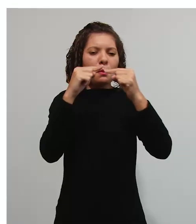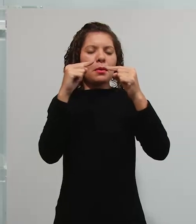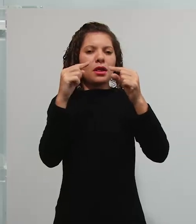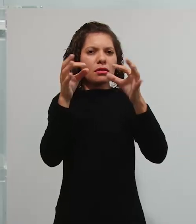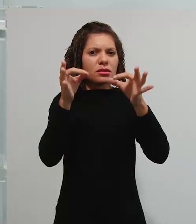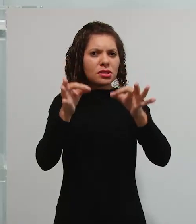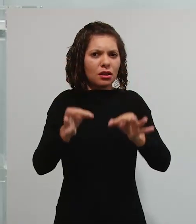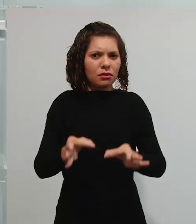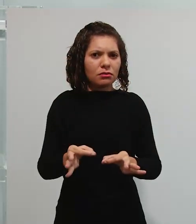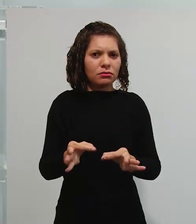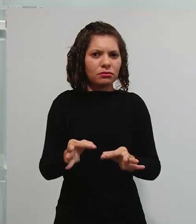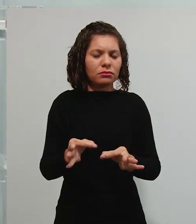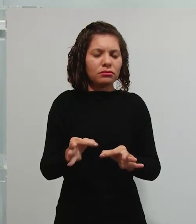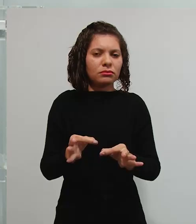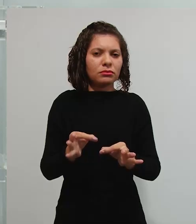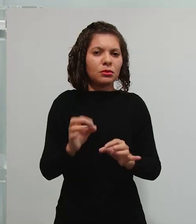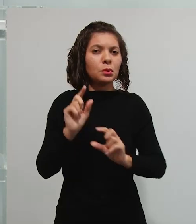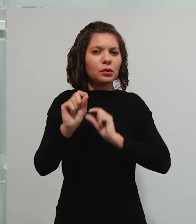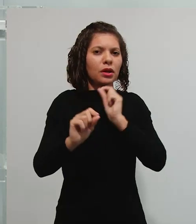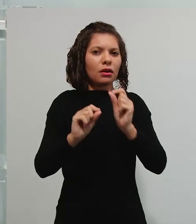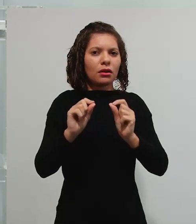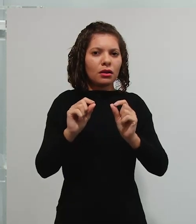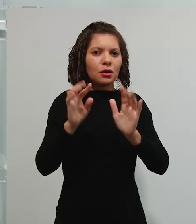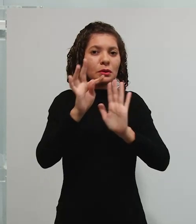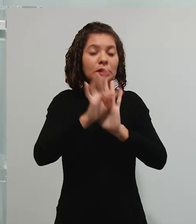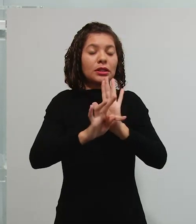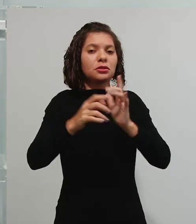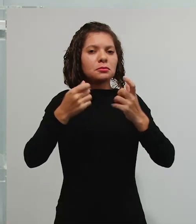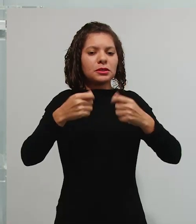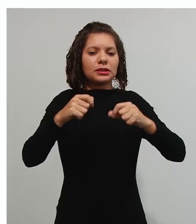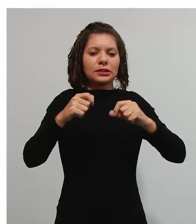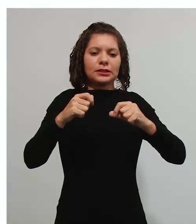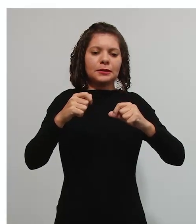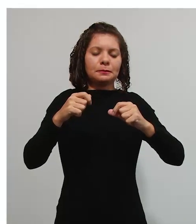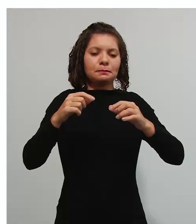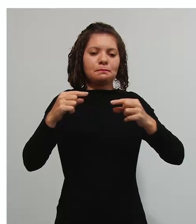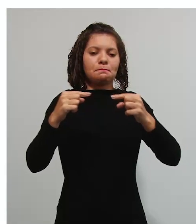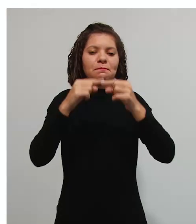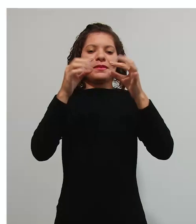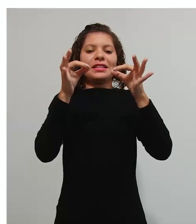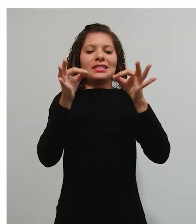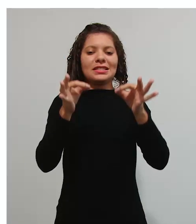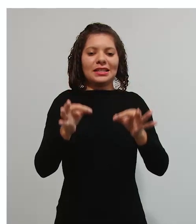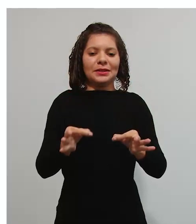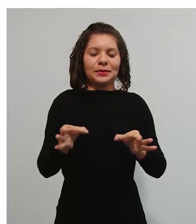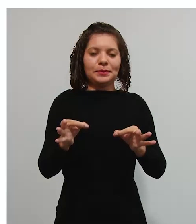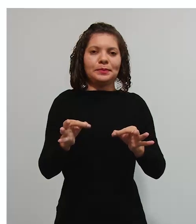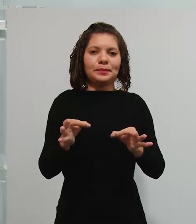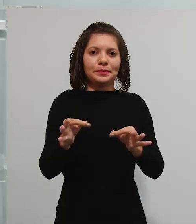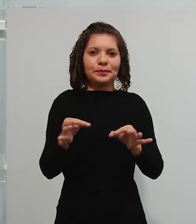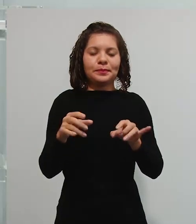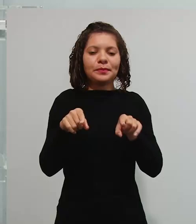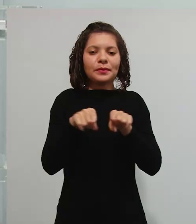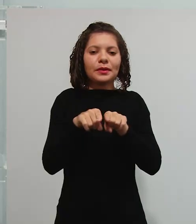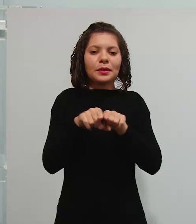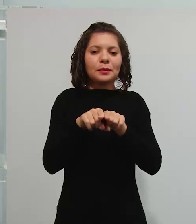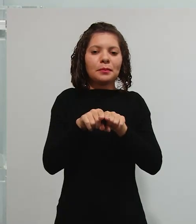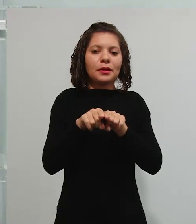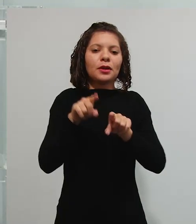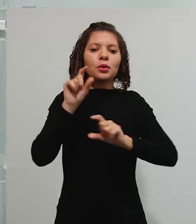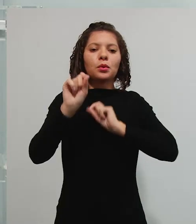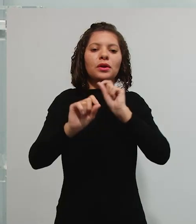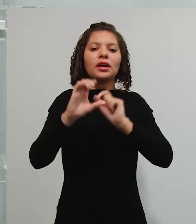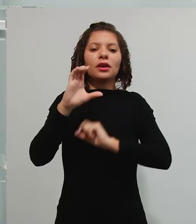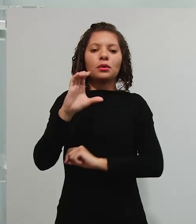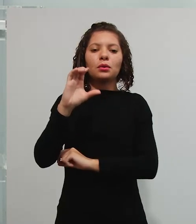que ter coerência. O que é coerência? O texto tem que fazer sentido, Os elementos de coesão, porque eu vou